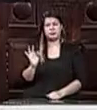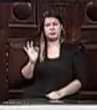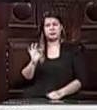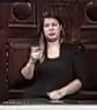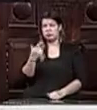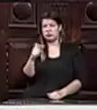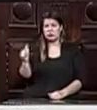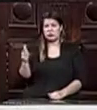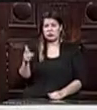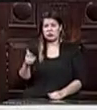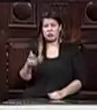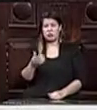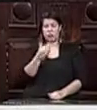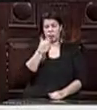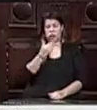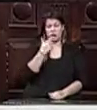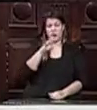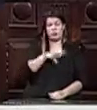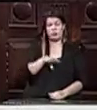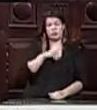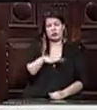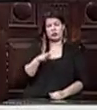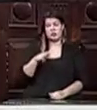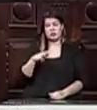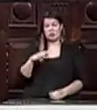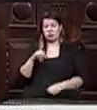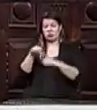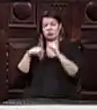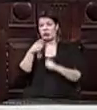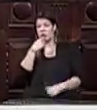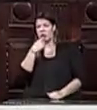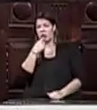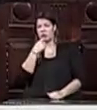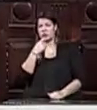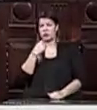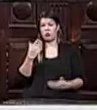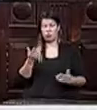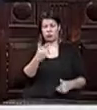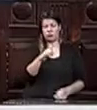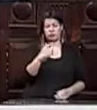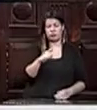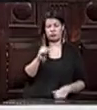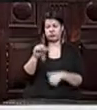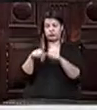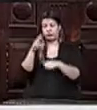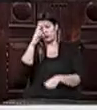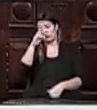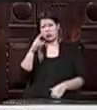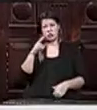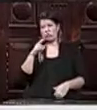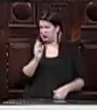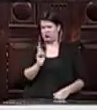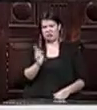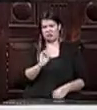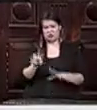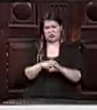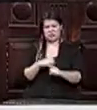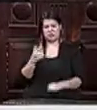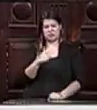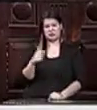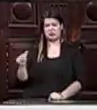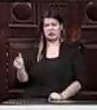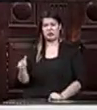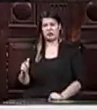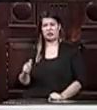língua portuguesa vai lecionar uma língua estrangeira, um professor de geografia vai lecionar história. Não importa que sejam áreas do